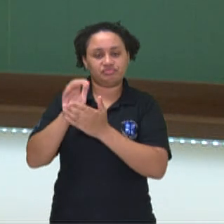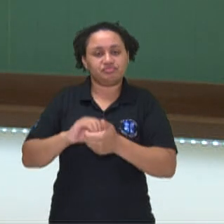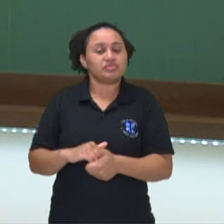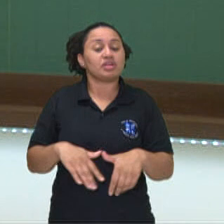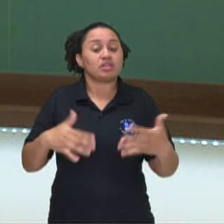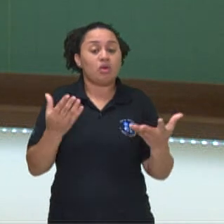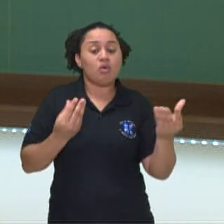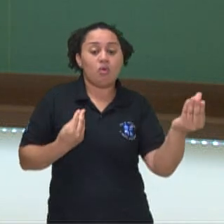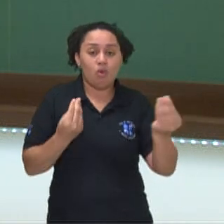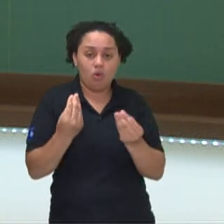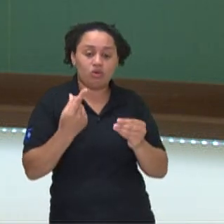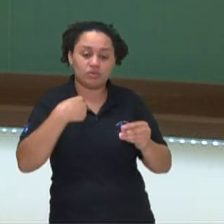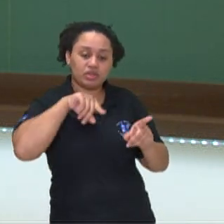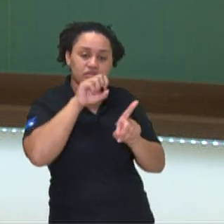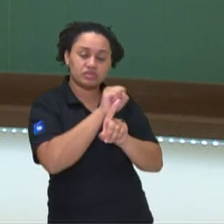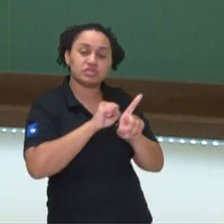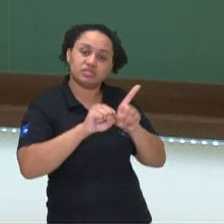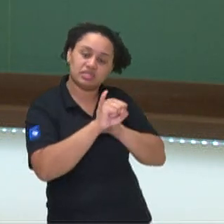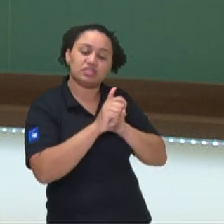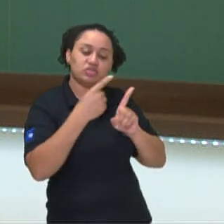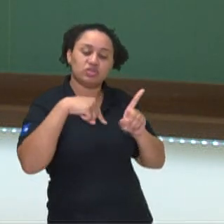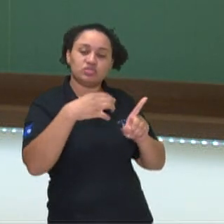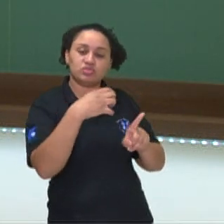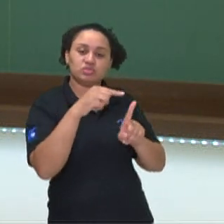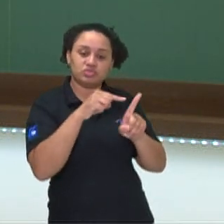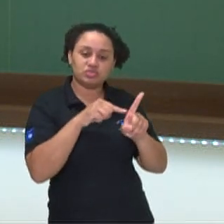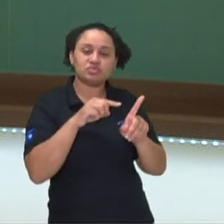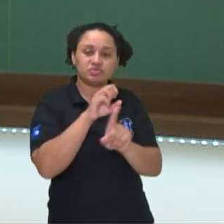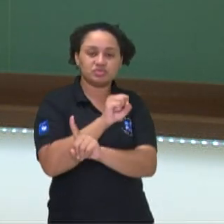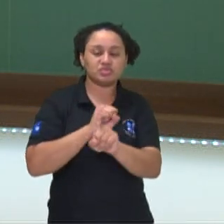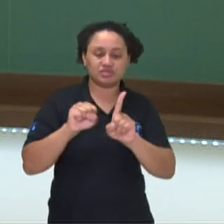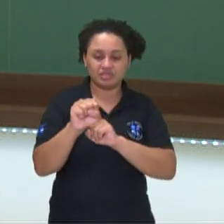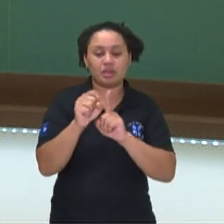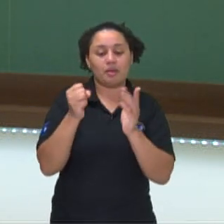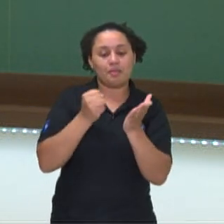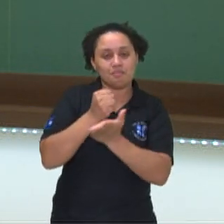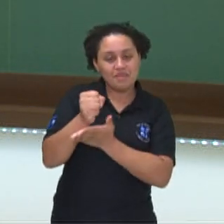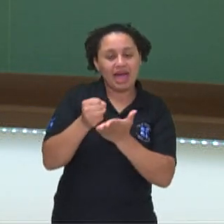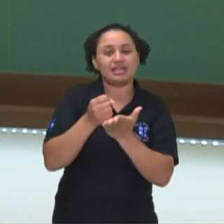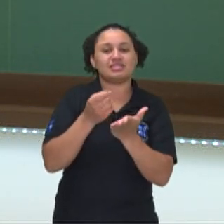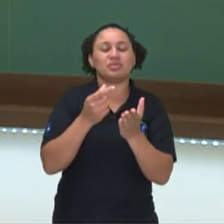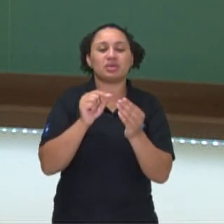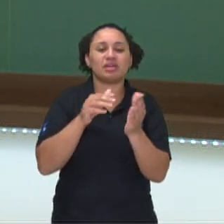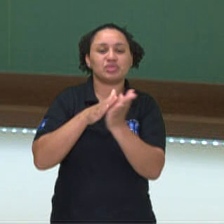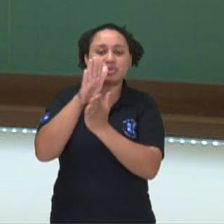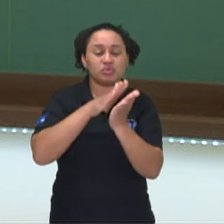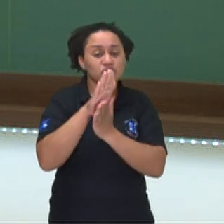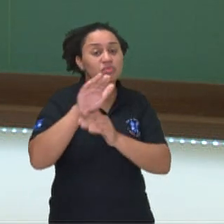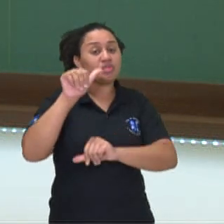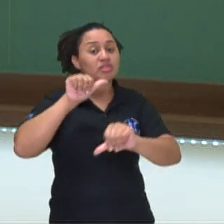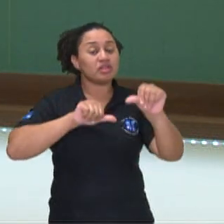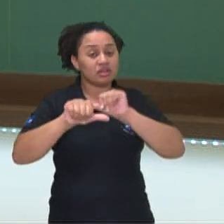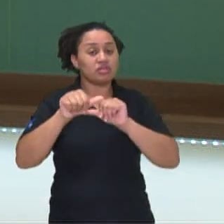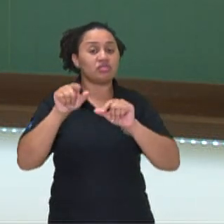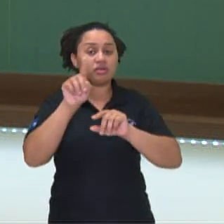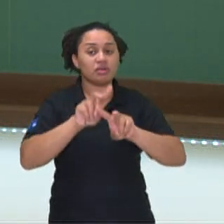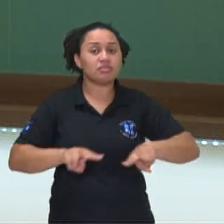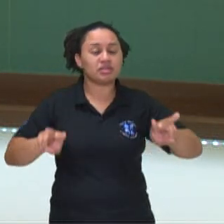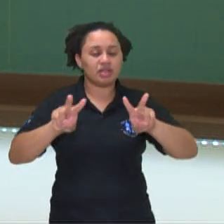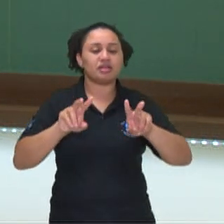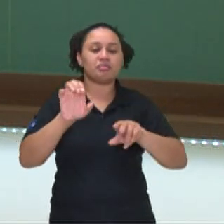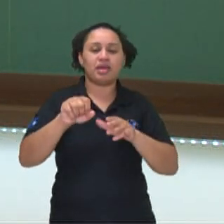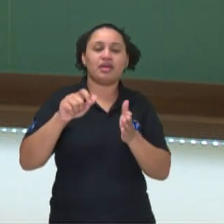de que forma a nossa sociedade, o nosso modelo de sociedade, que está baseado no consumo, transforma as paisagens? Pega o